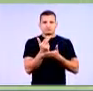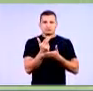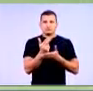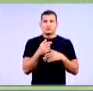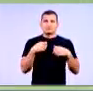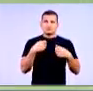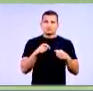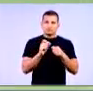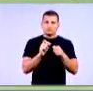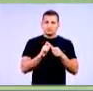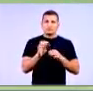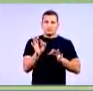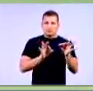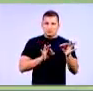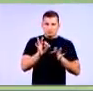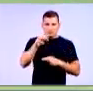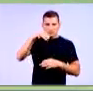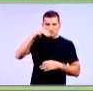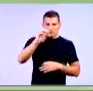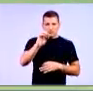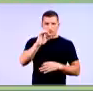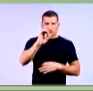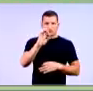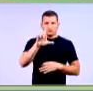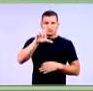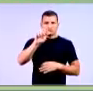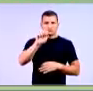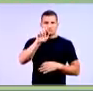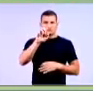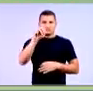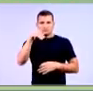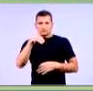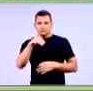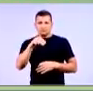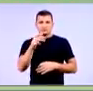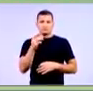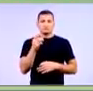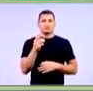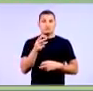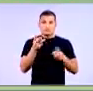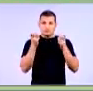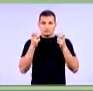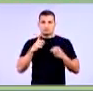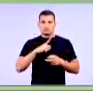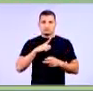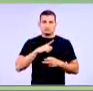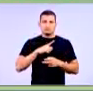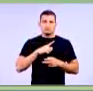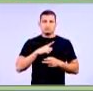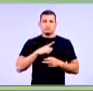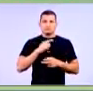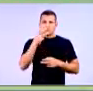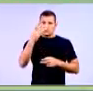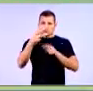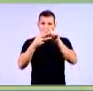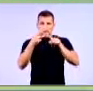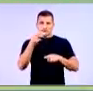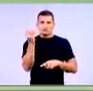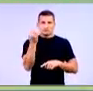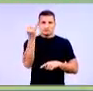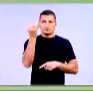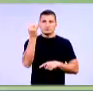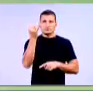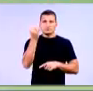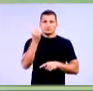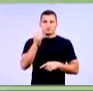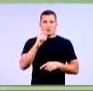a modelagem do sistema. Perceba que a gente teve que passar por 3 itens para depois falar da modelagem, né? Primeiro a gente viu que para